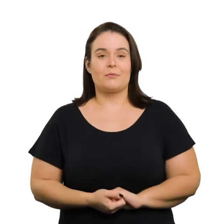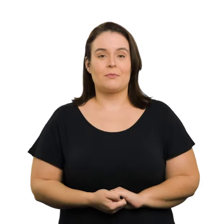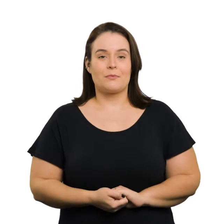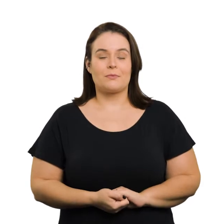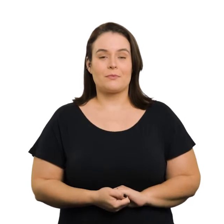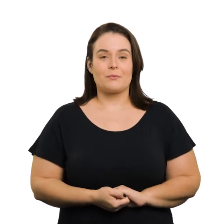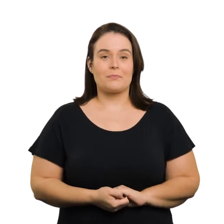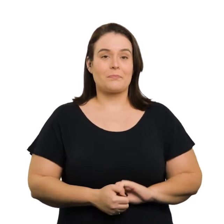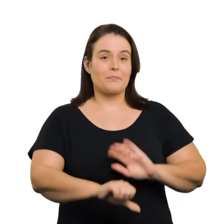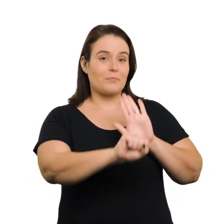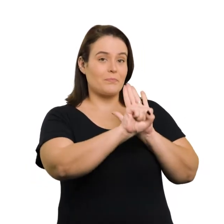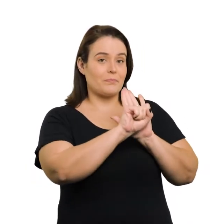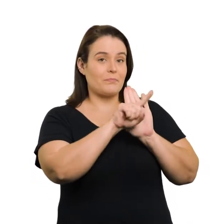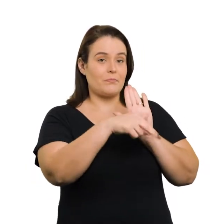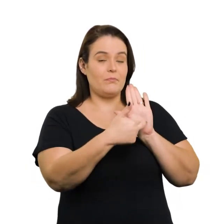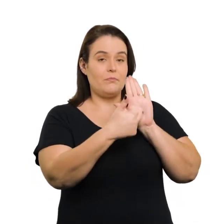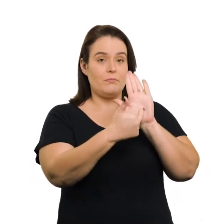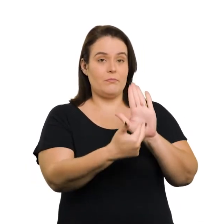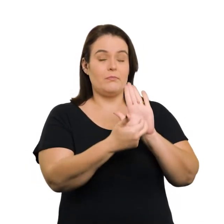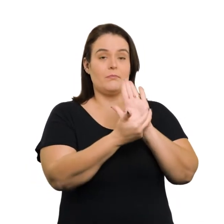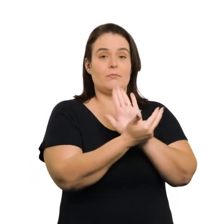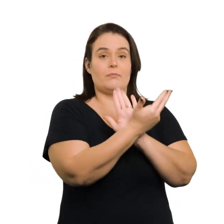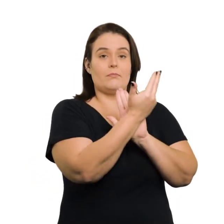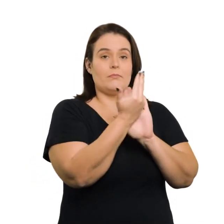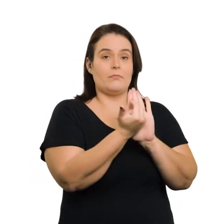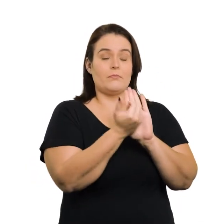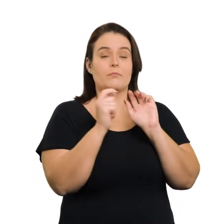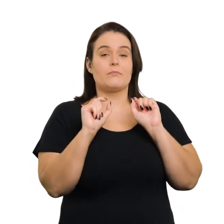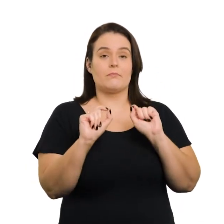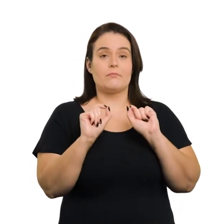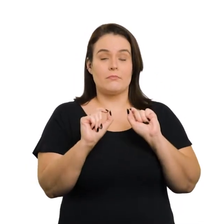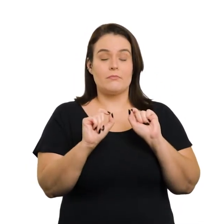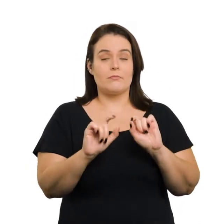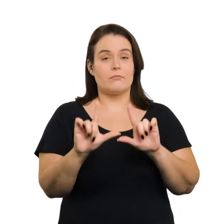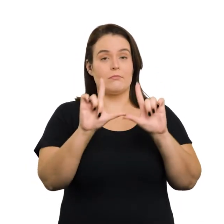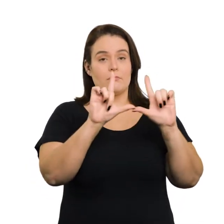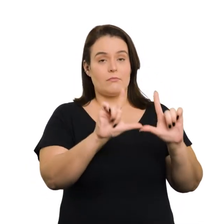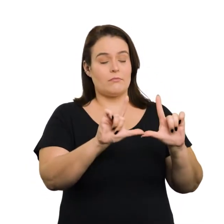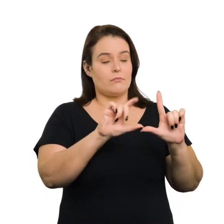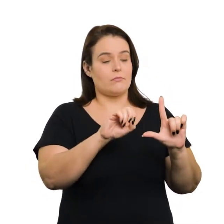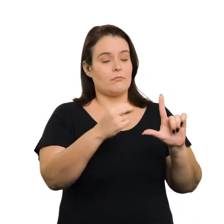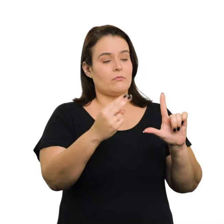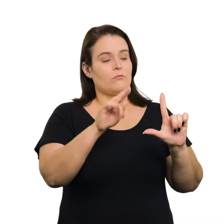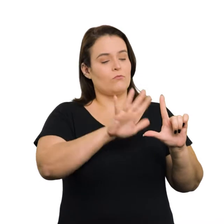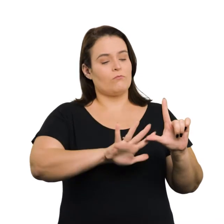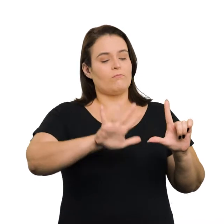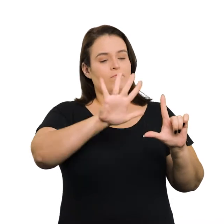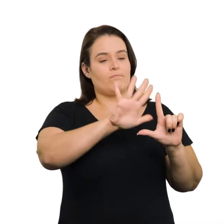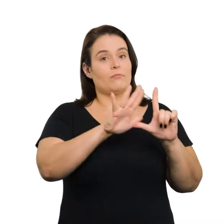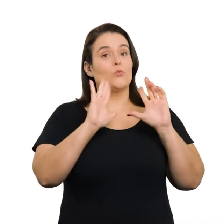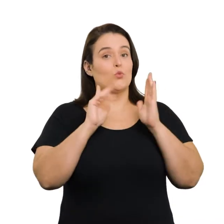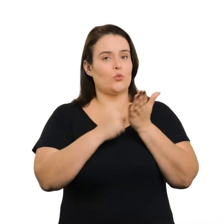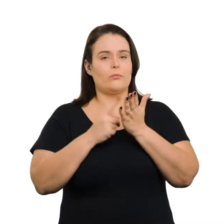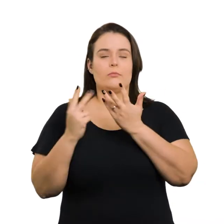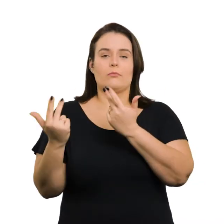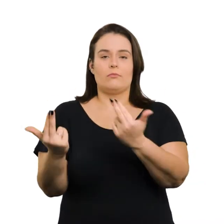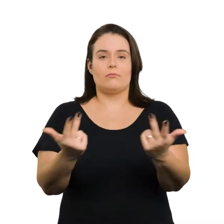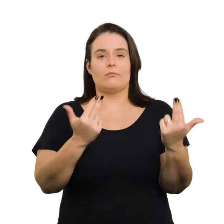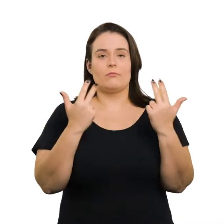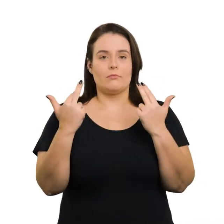Símbolos complementares. Símbolos são representações gráficas que, através de uma figura ou